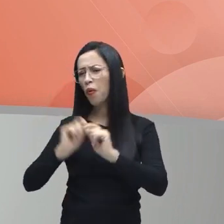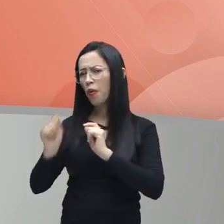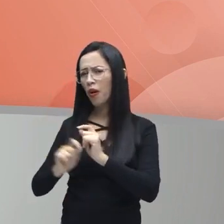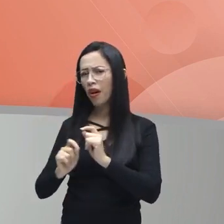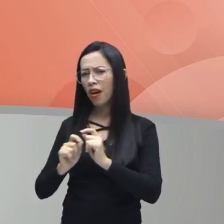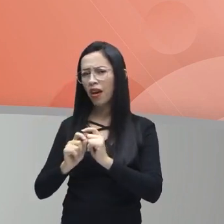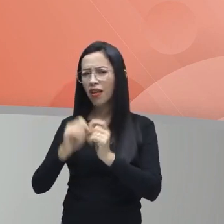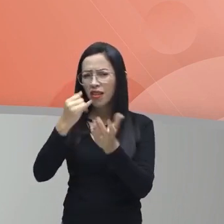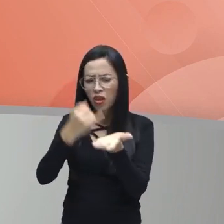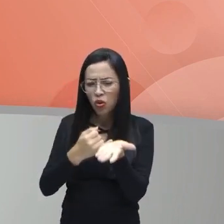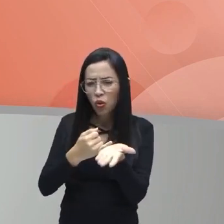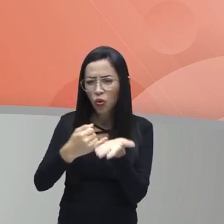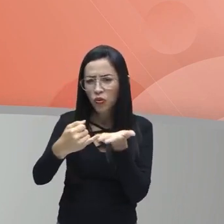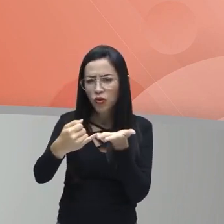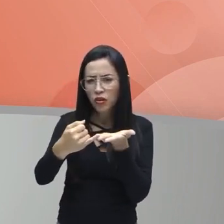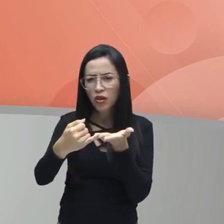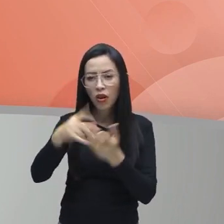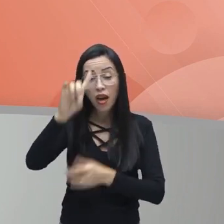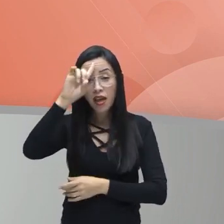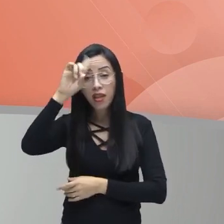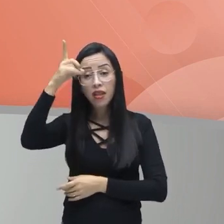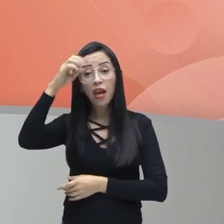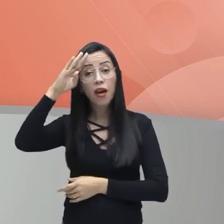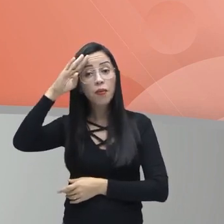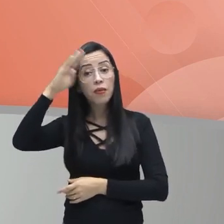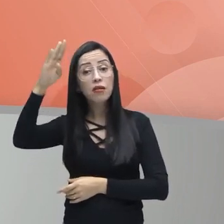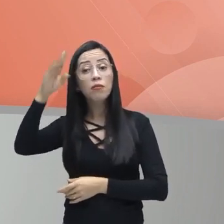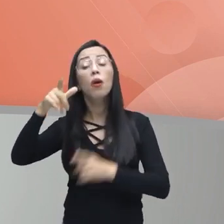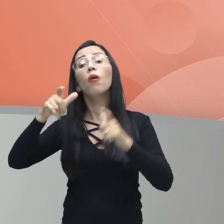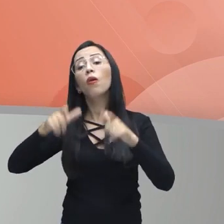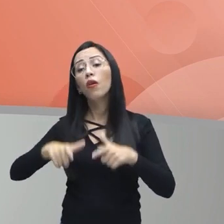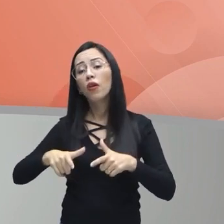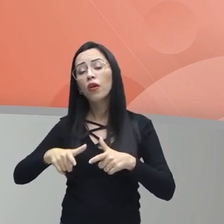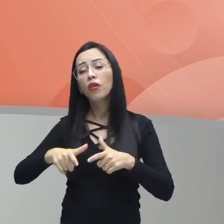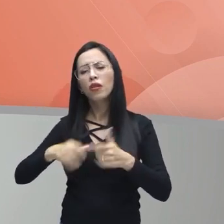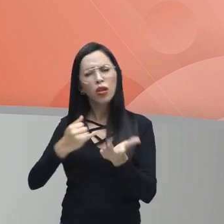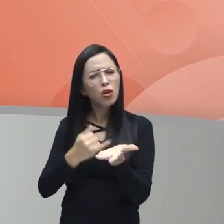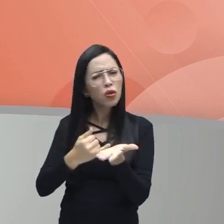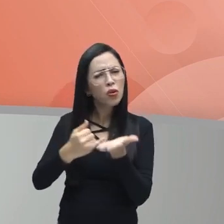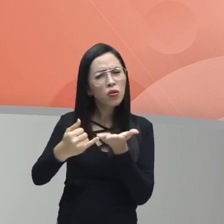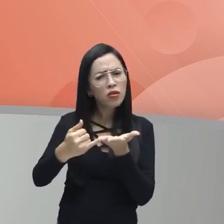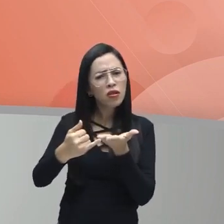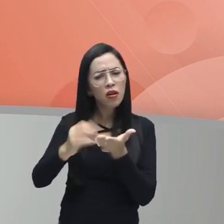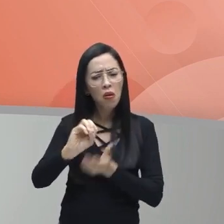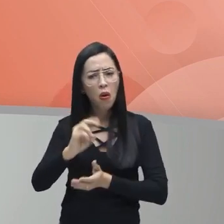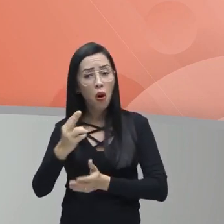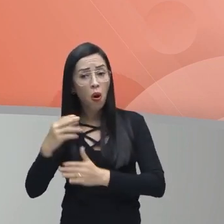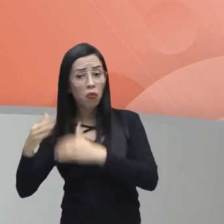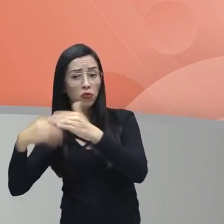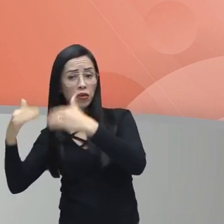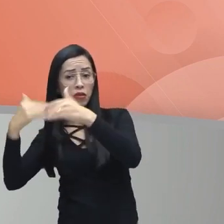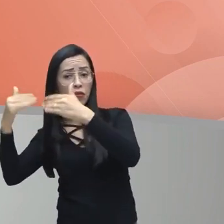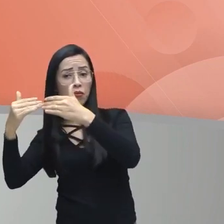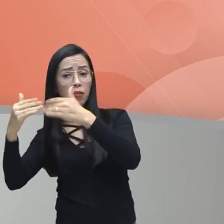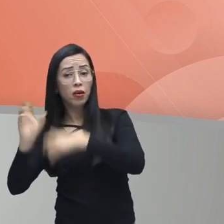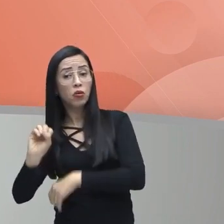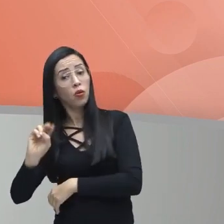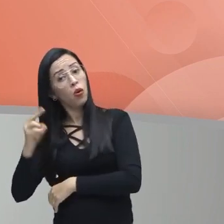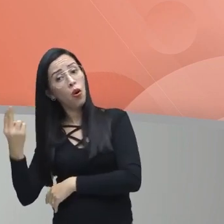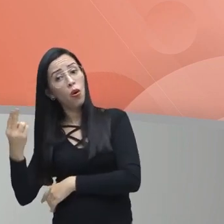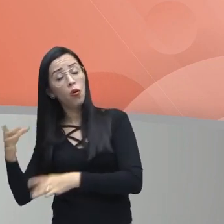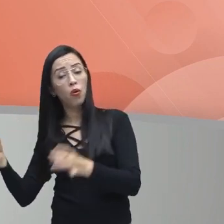sim. Mas ele pode estar no desenvolvimento e ele pode também estar lá no final. Por quê? Porque depende